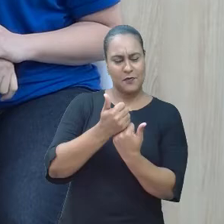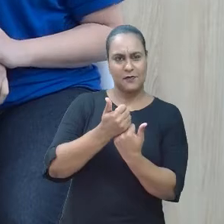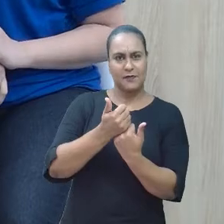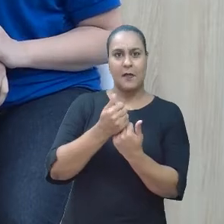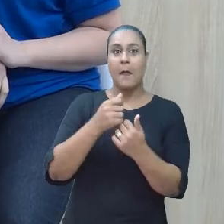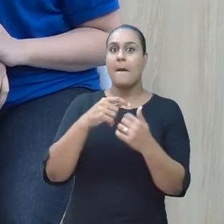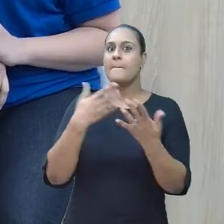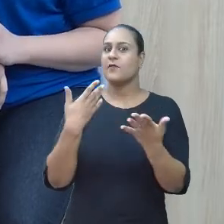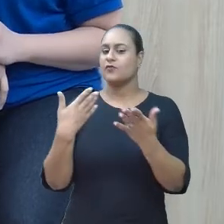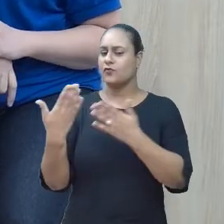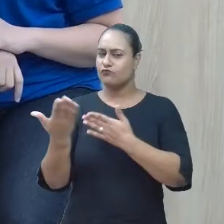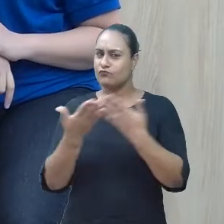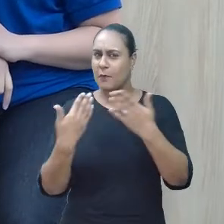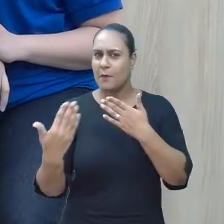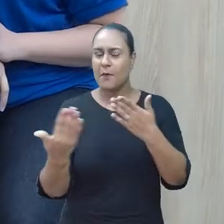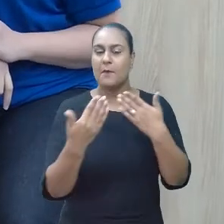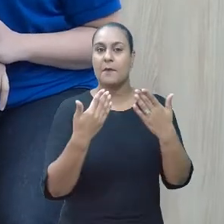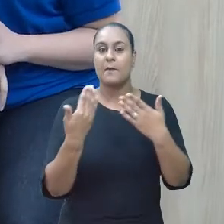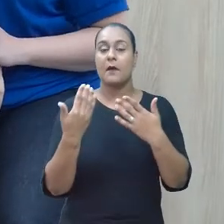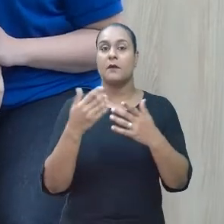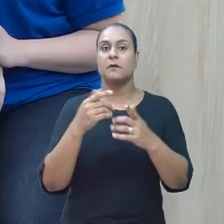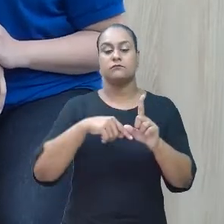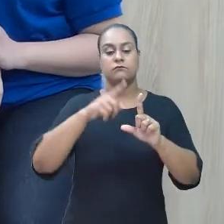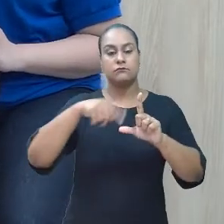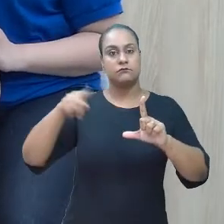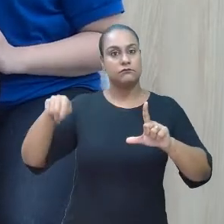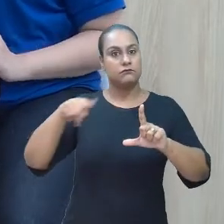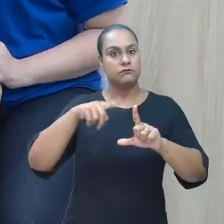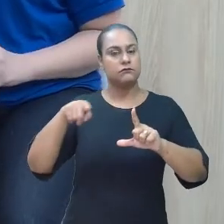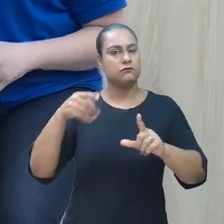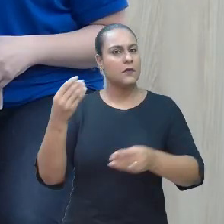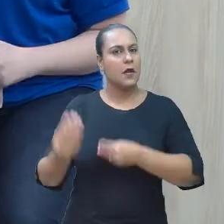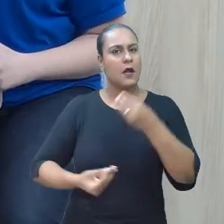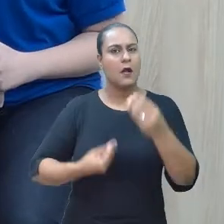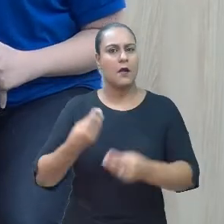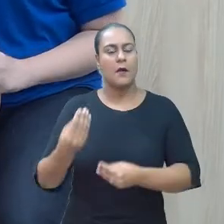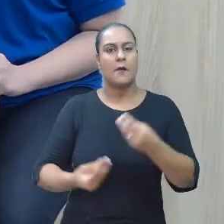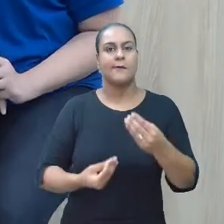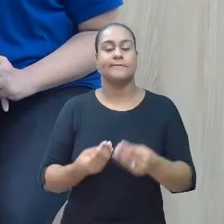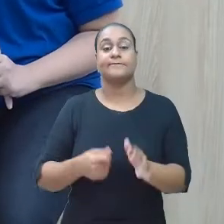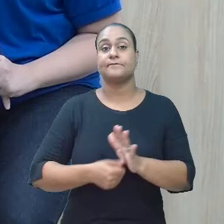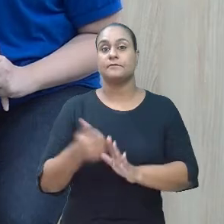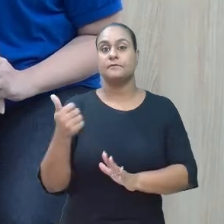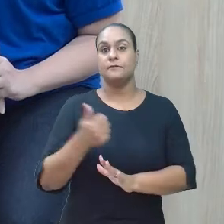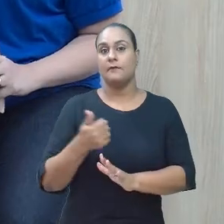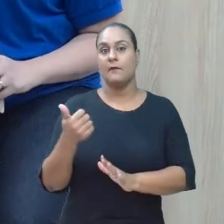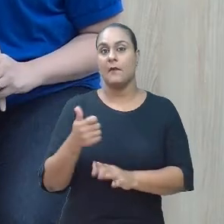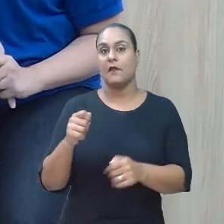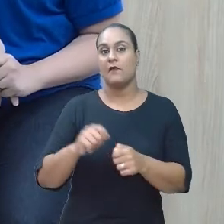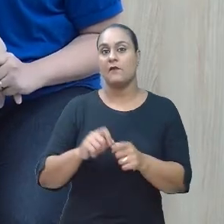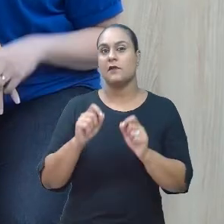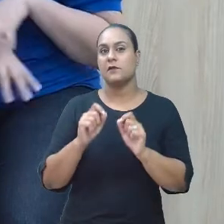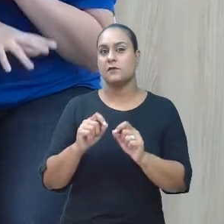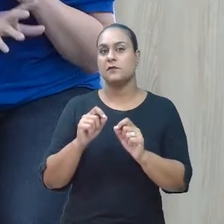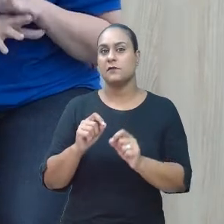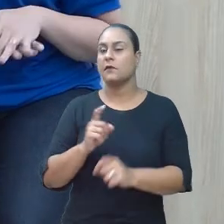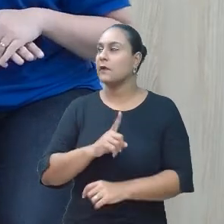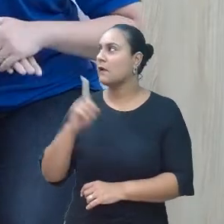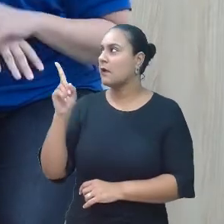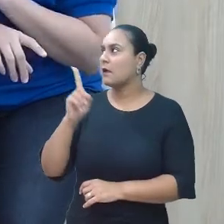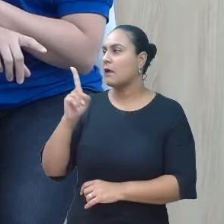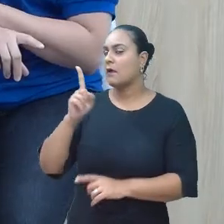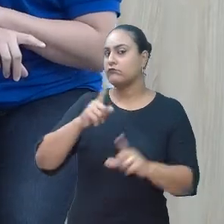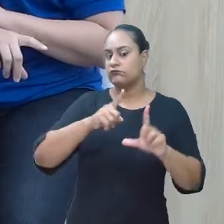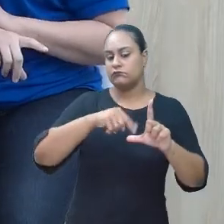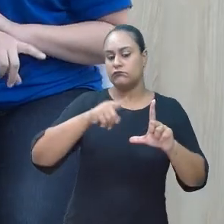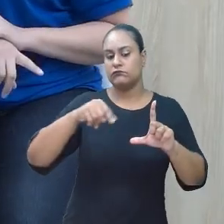gente poder conversar hoje sobre a questão do gráfico, né, gente? Olha só, primeiro a gente vai fazer essa ideia da inserção estatística.